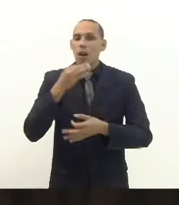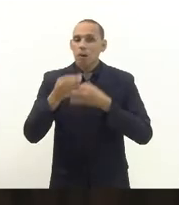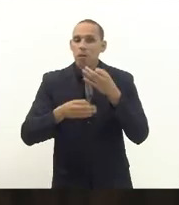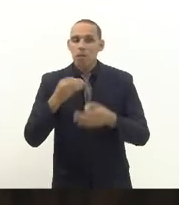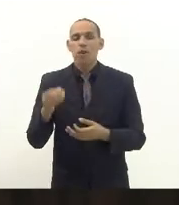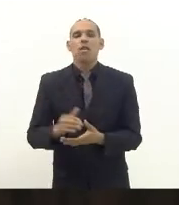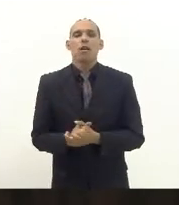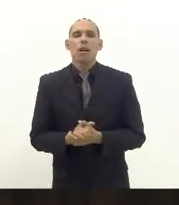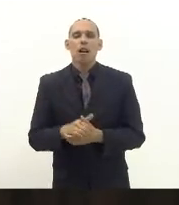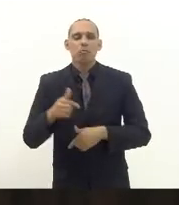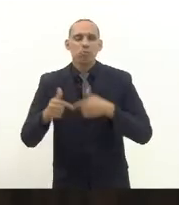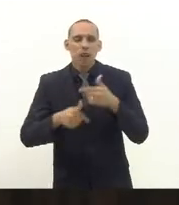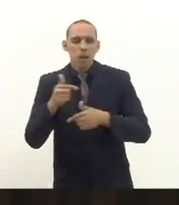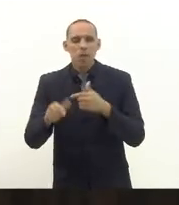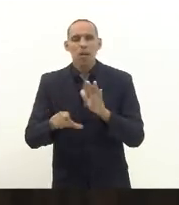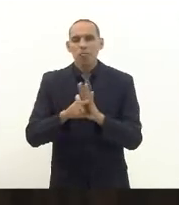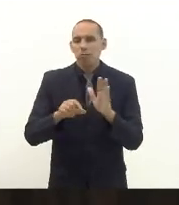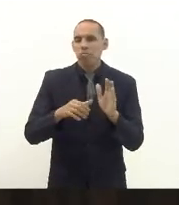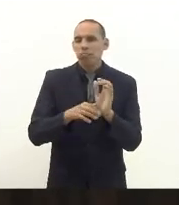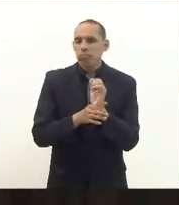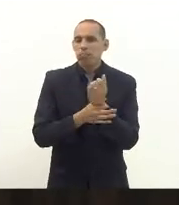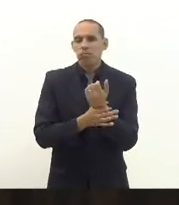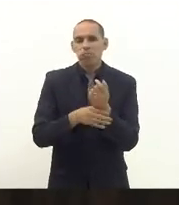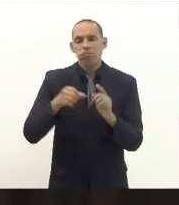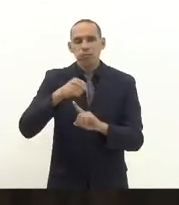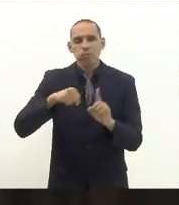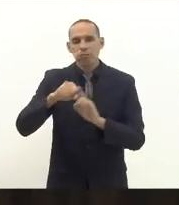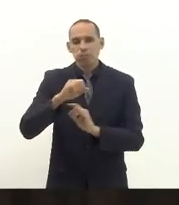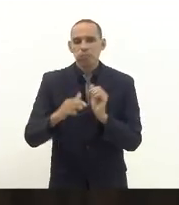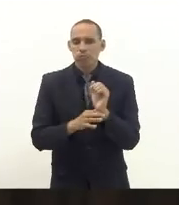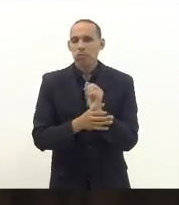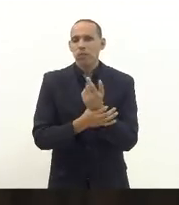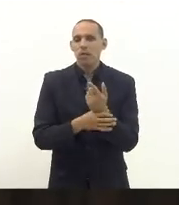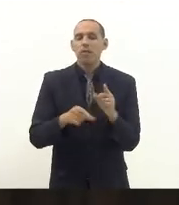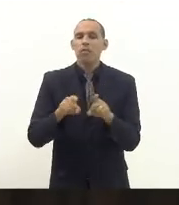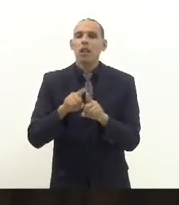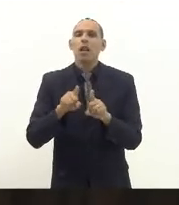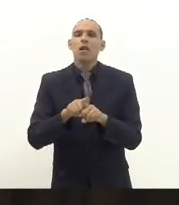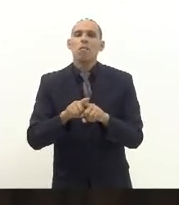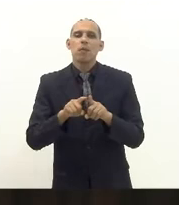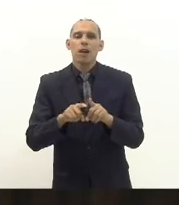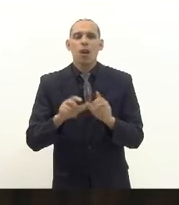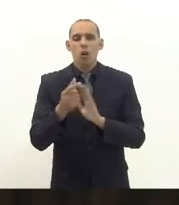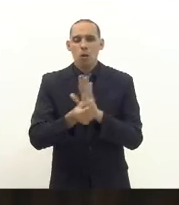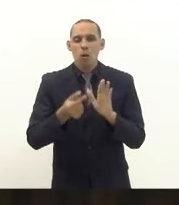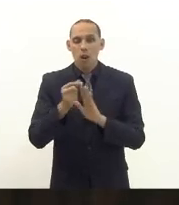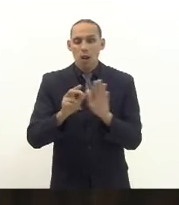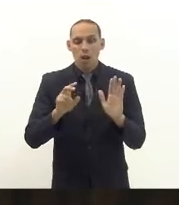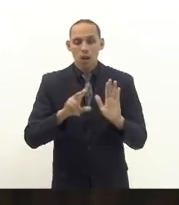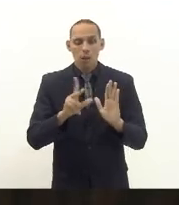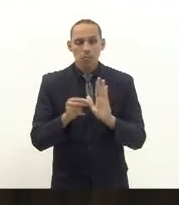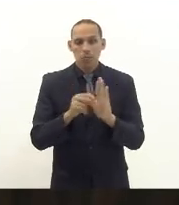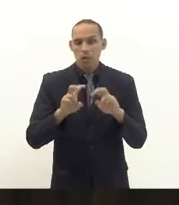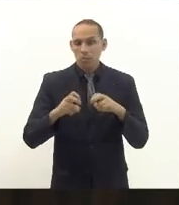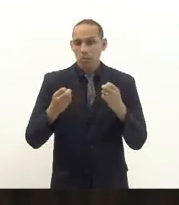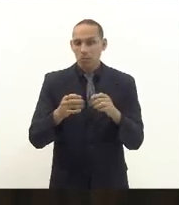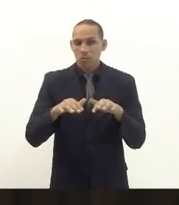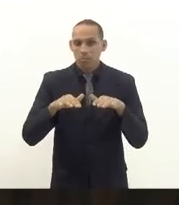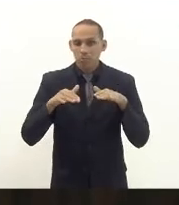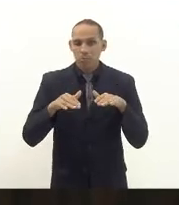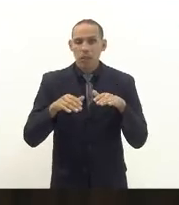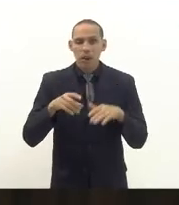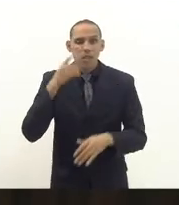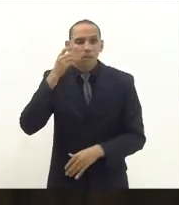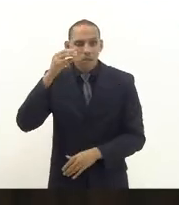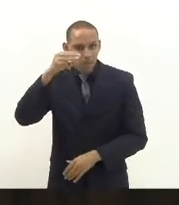trabalho legislação social e Seguridade Social e de orçamento as emendas de plenário para emitir parecer pela comissão de posição desse